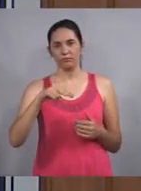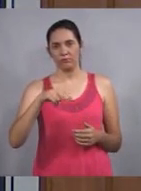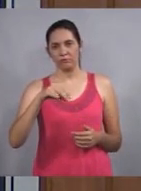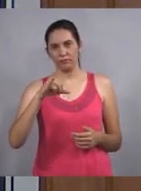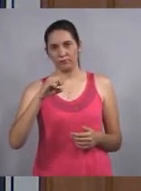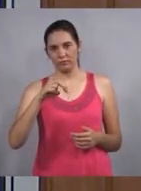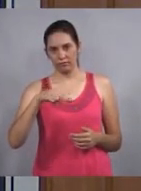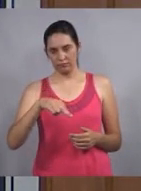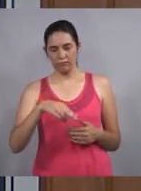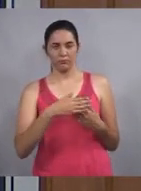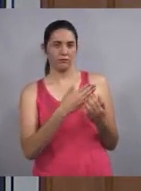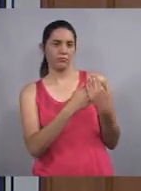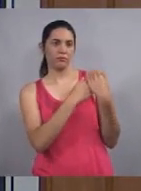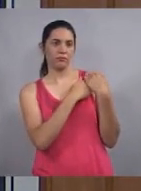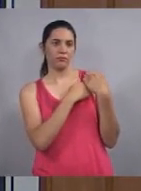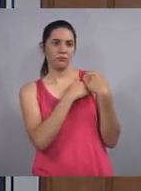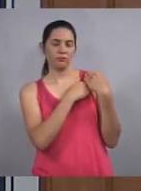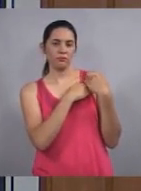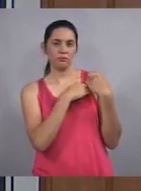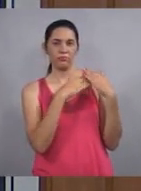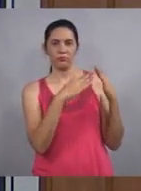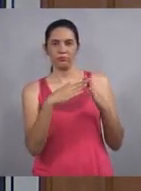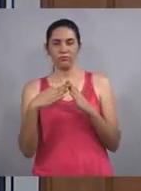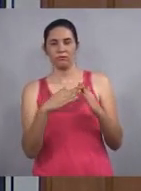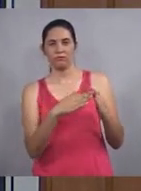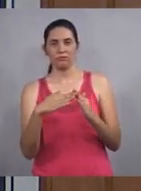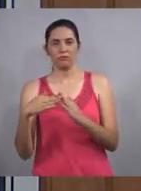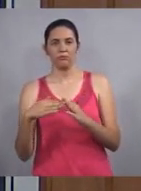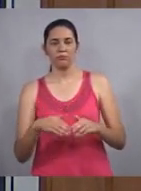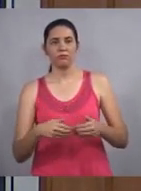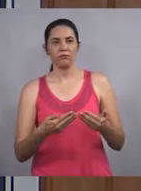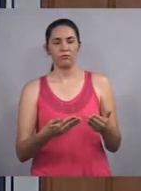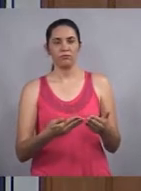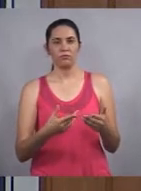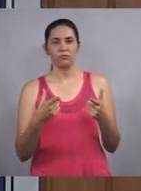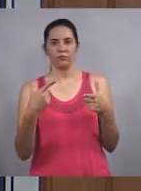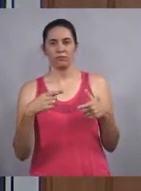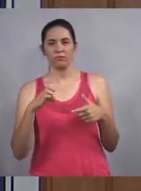compromisso de entregar o próximo seu empreendimento já com